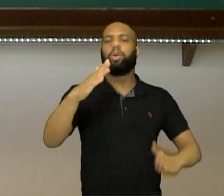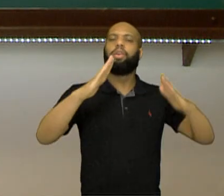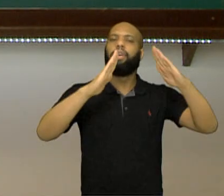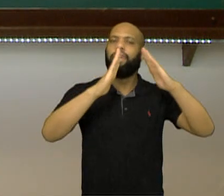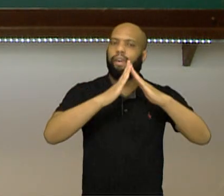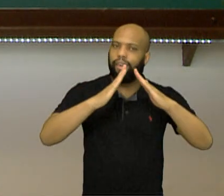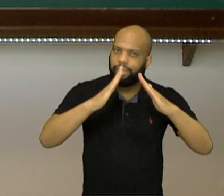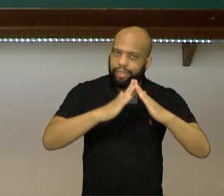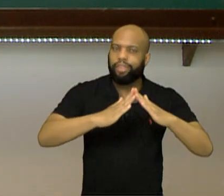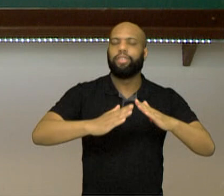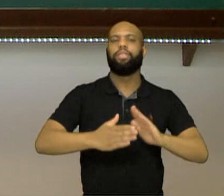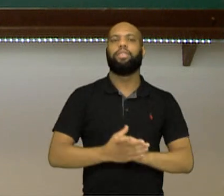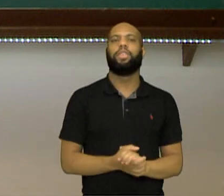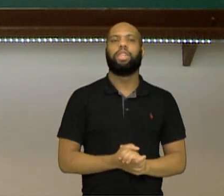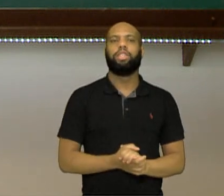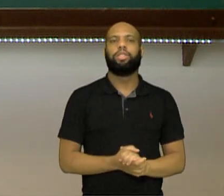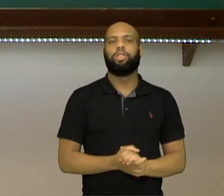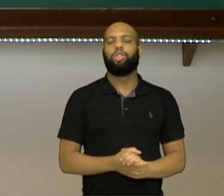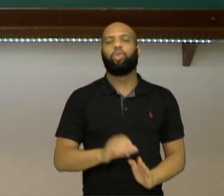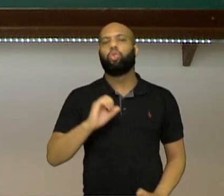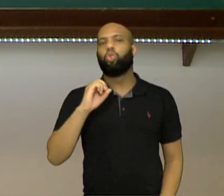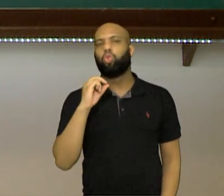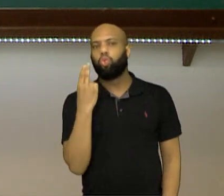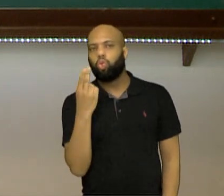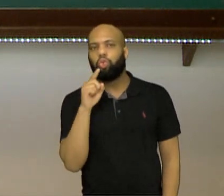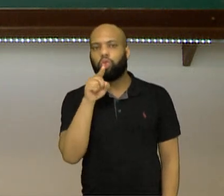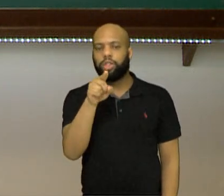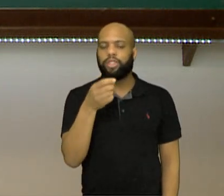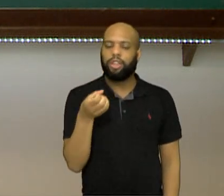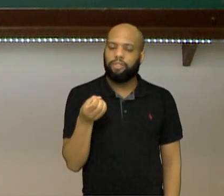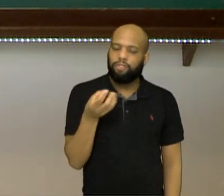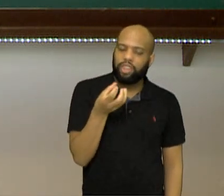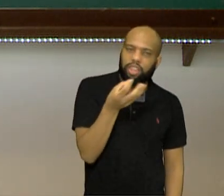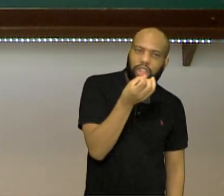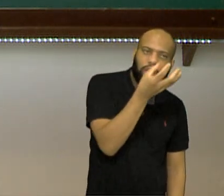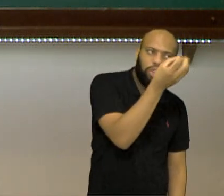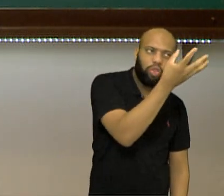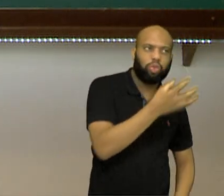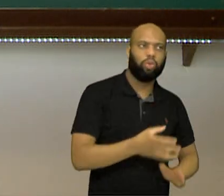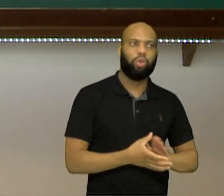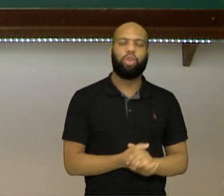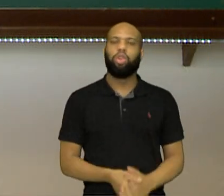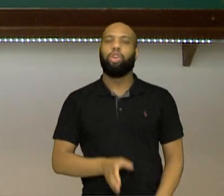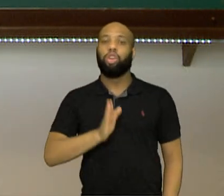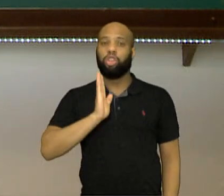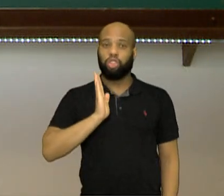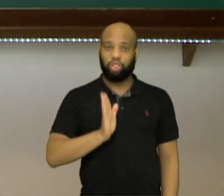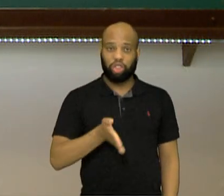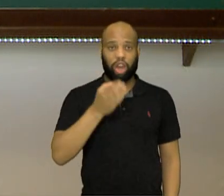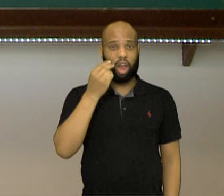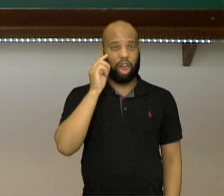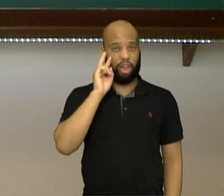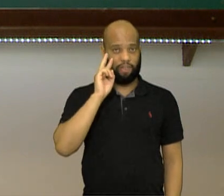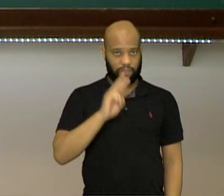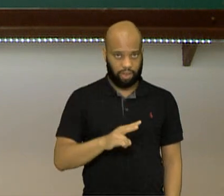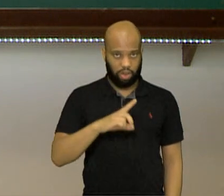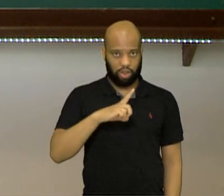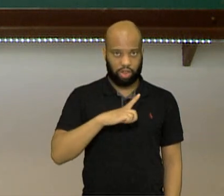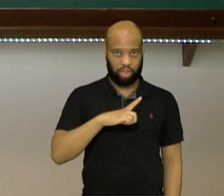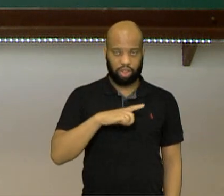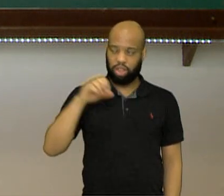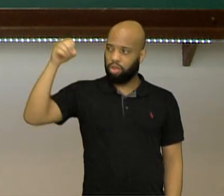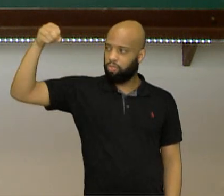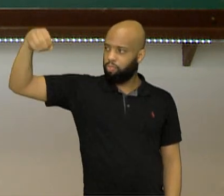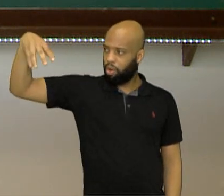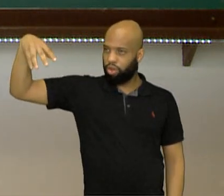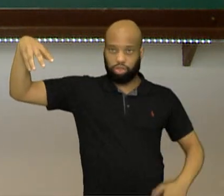casa, quando você viajou, já deve ter visto uma ave no fio de tensão. Aqueles passarinhos ficam tudo ali do